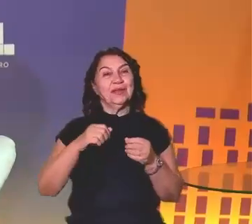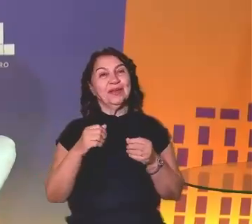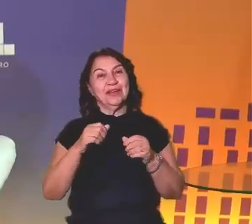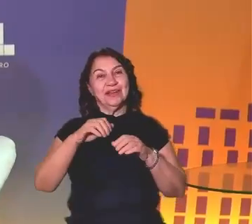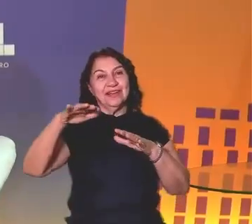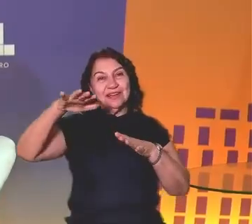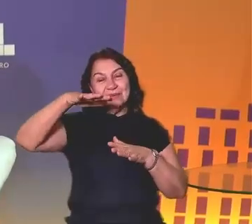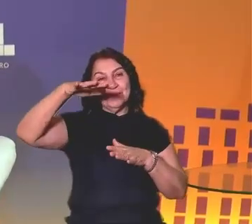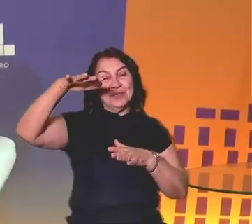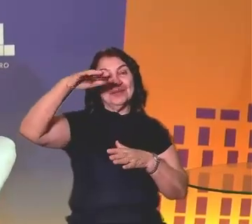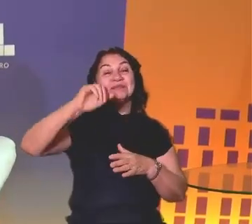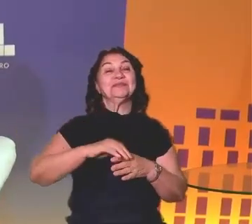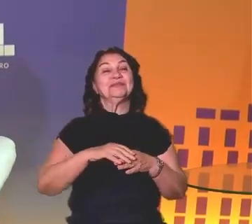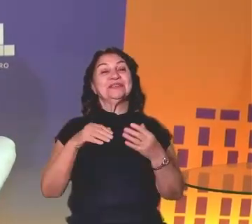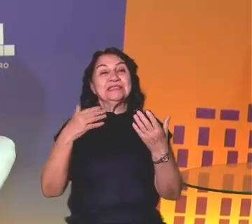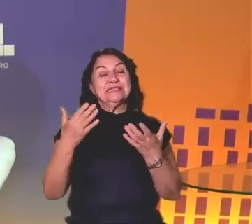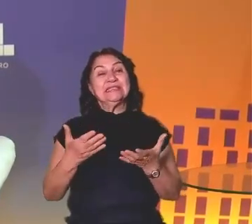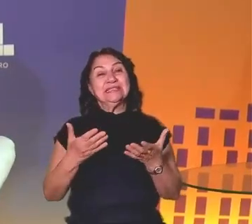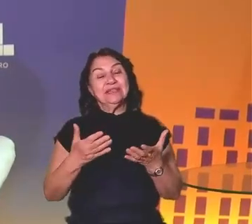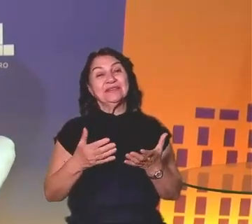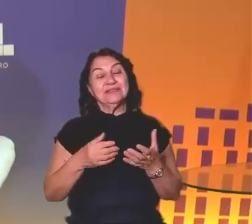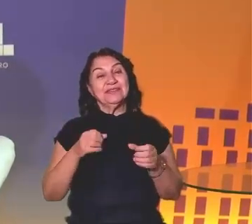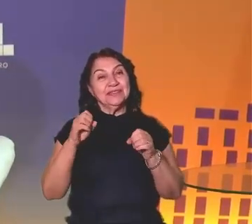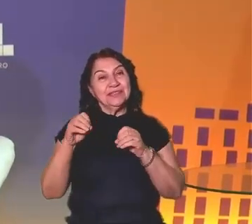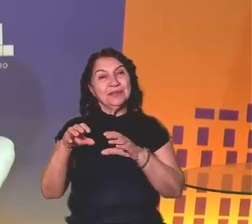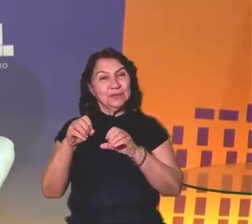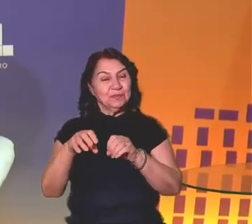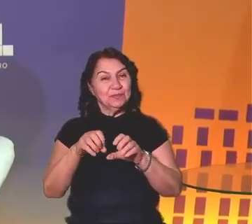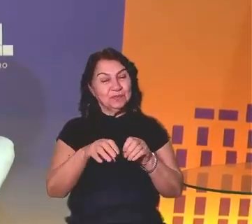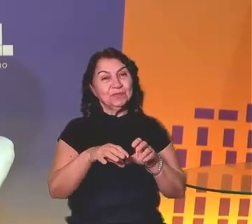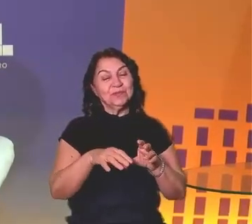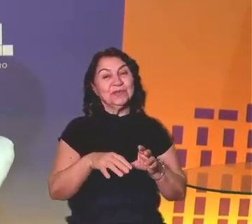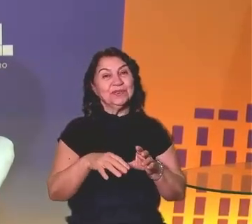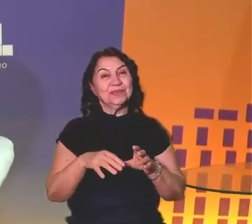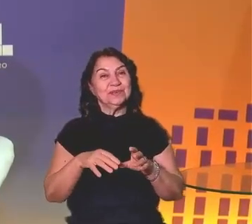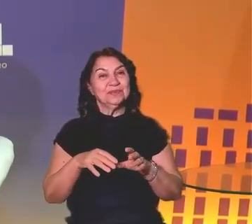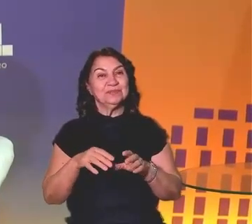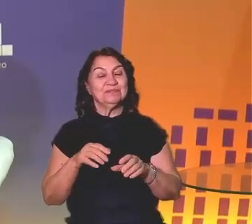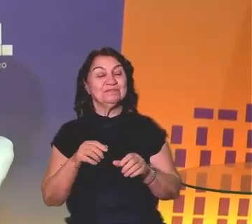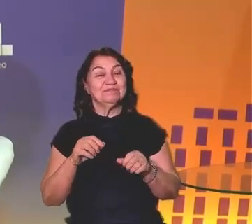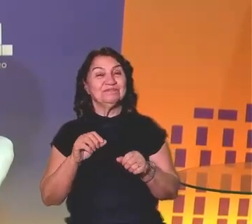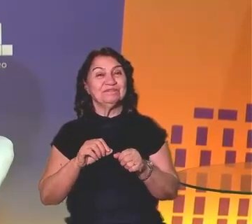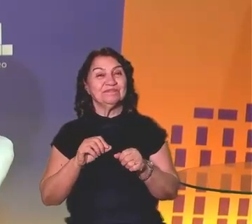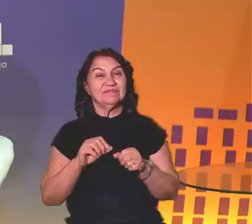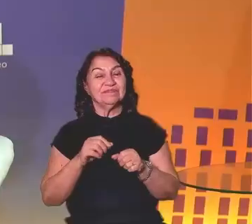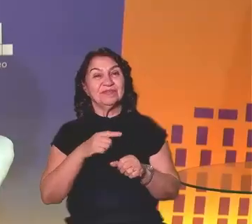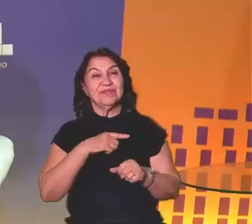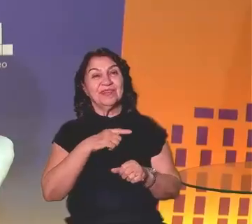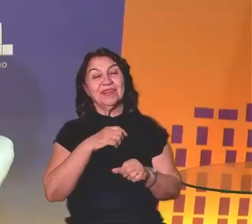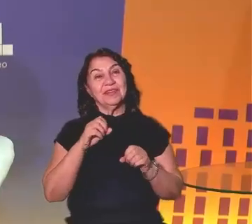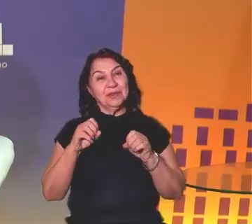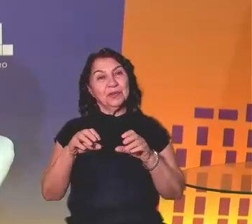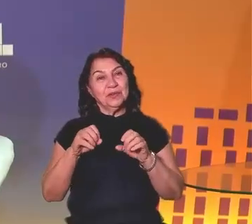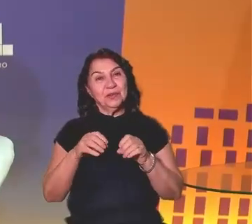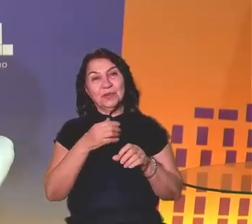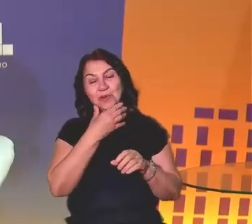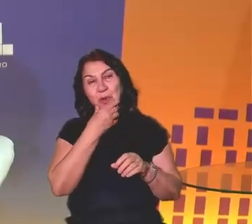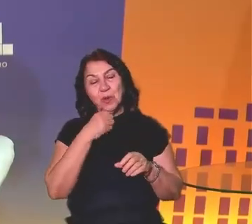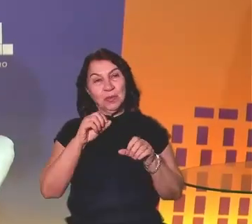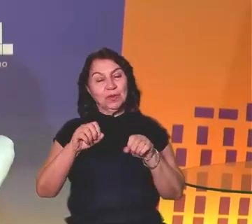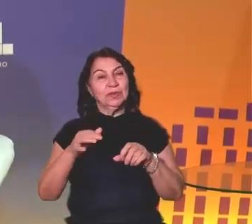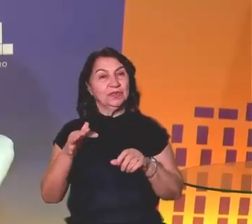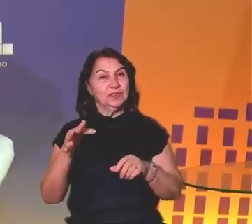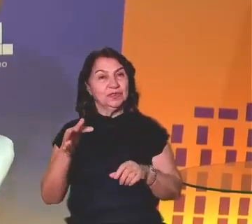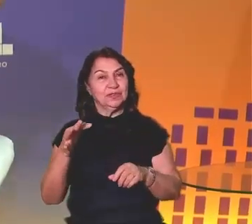muito importante. Porque, quando a gente fala em educação, tem um educador que eu admiro muito, que ele chama Tião